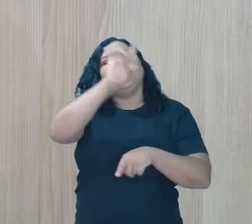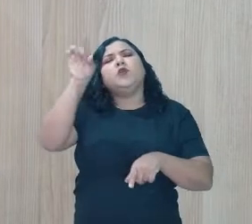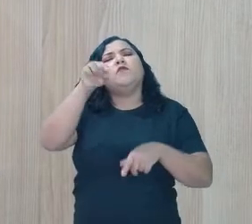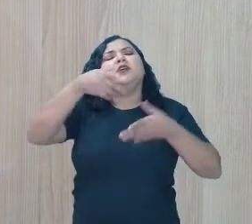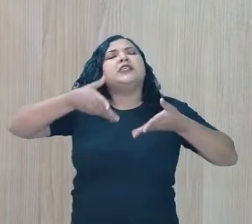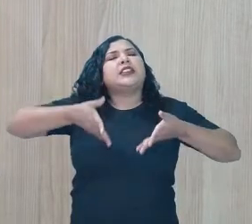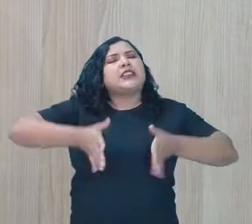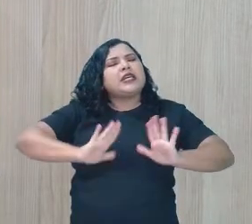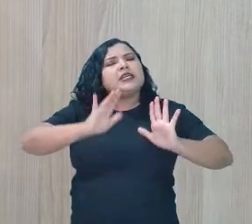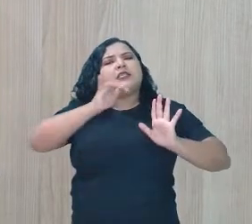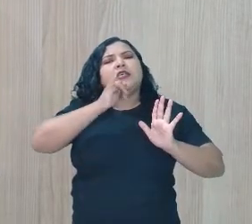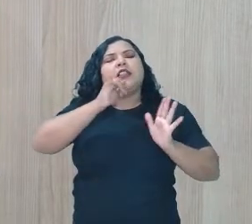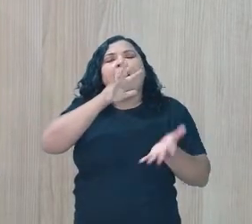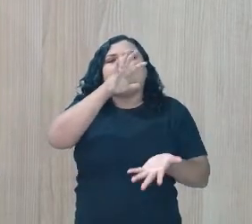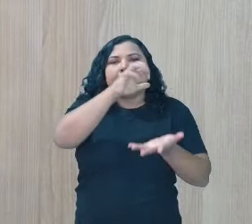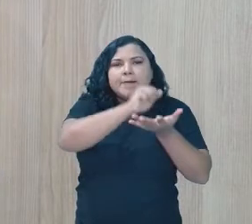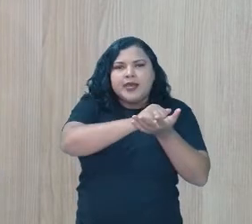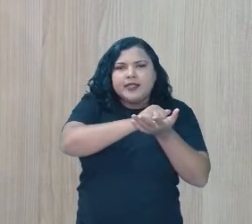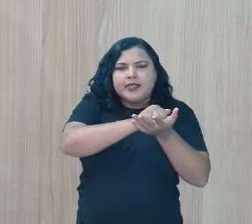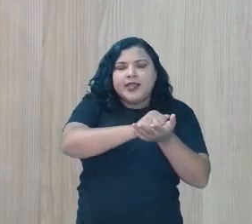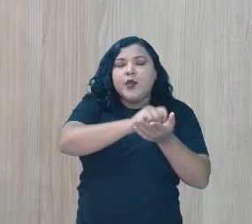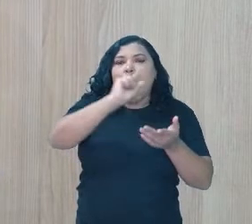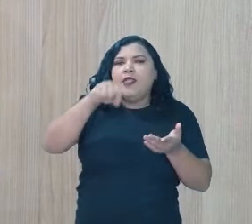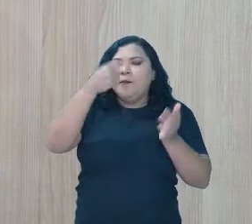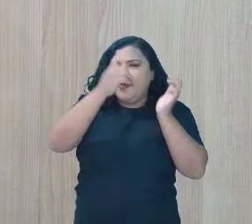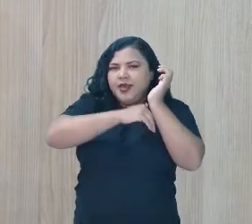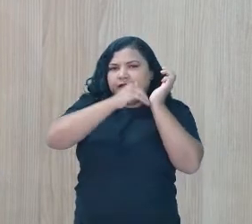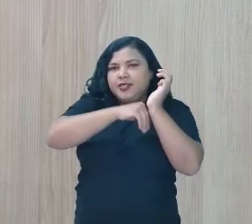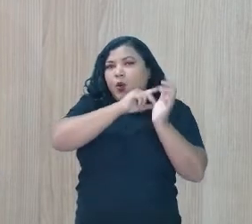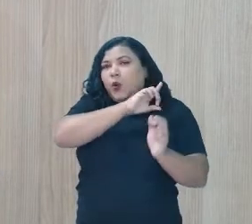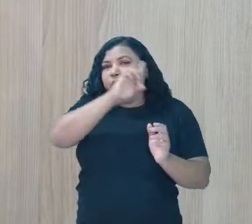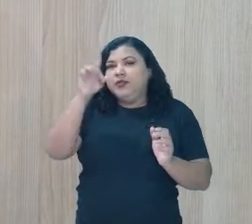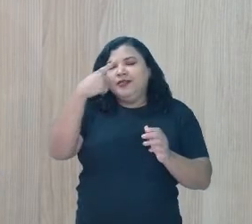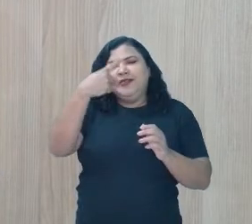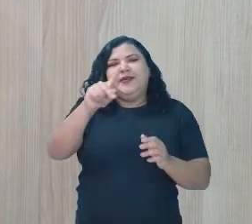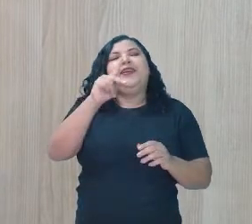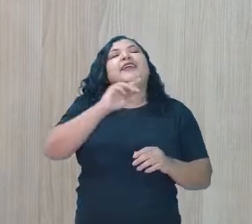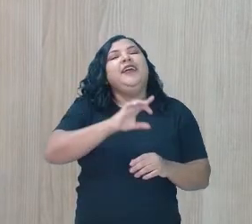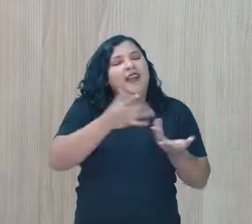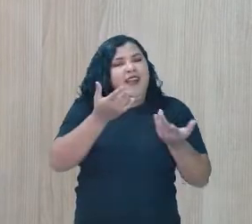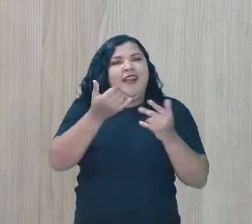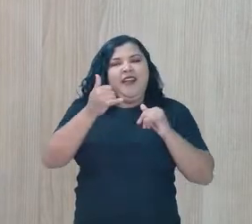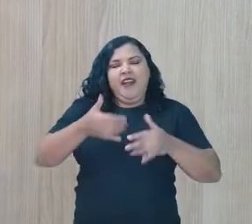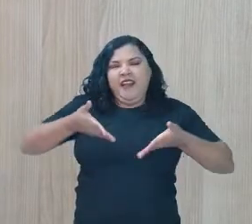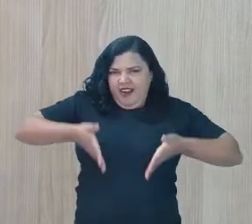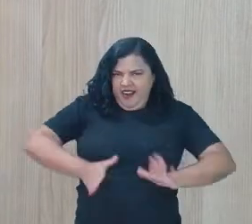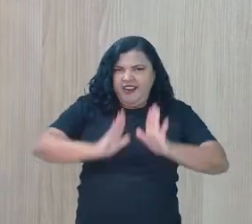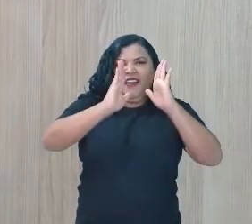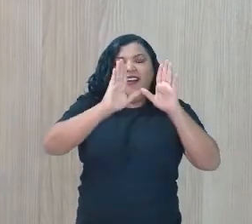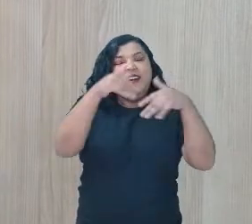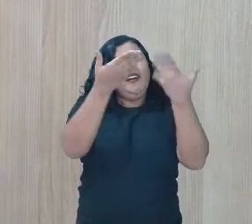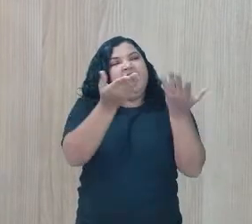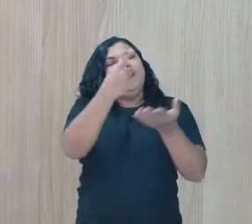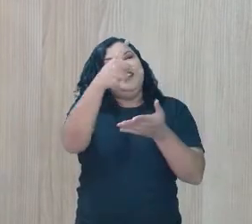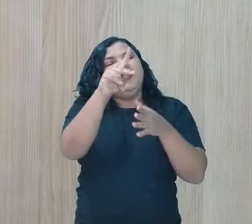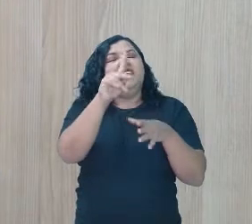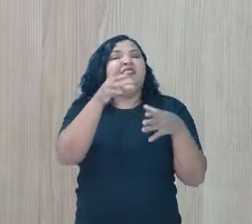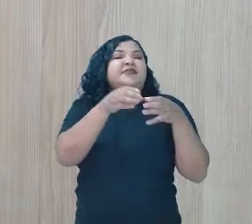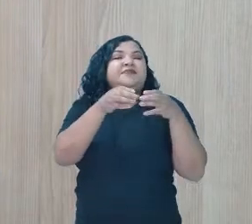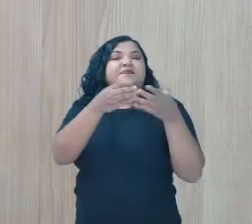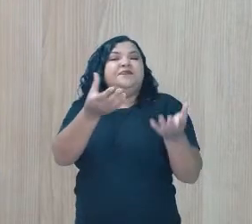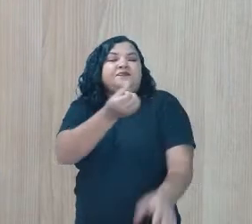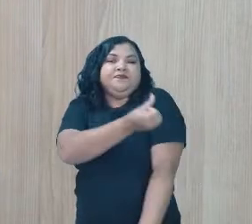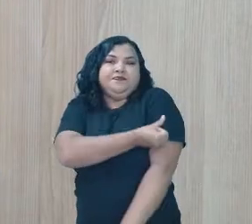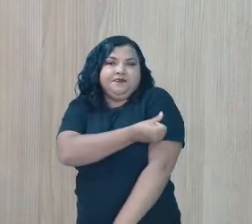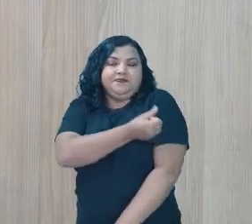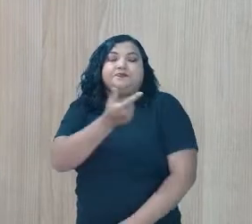aniversário, ou seja, login e senha. Entra e a tua aula, qual é a tua sala? Eu sou o 6º ano, vai estar